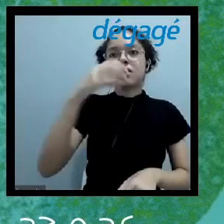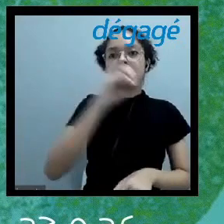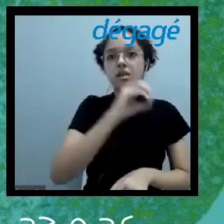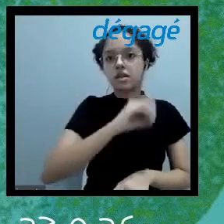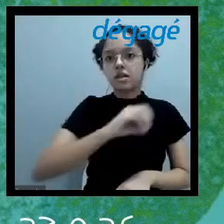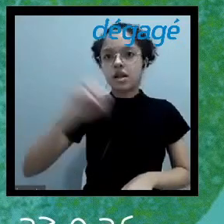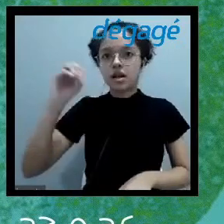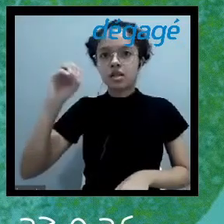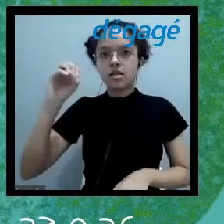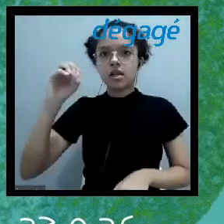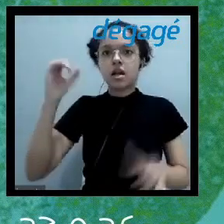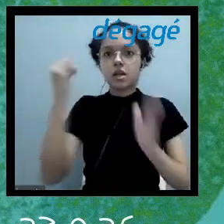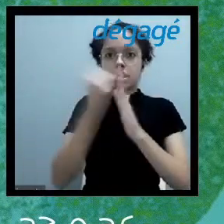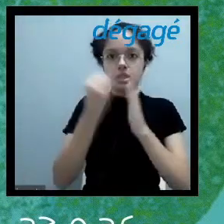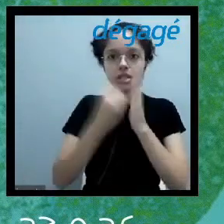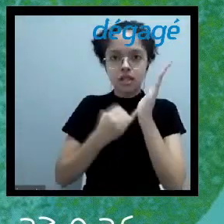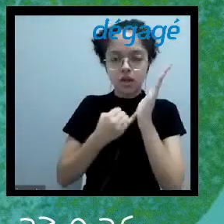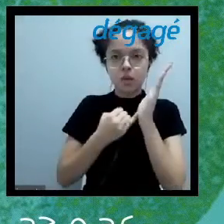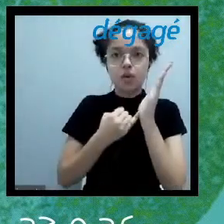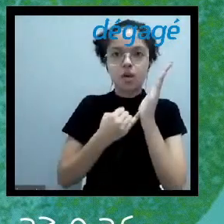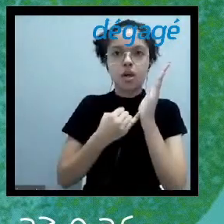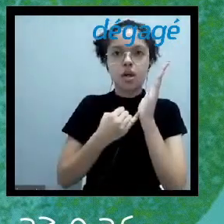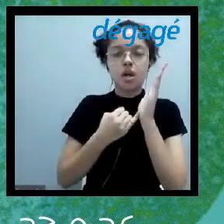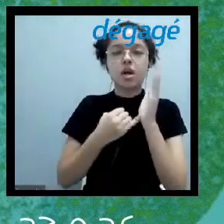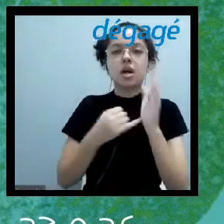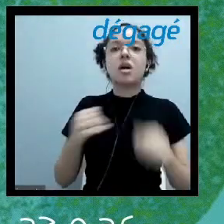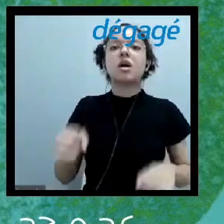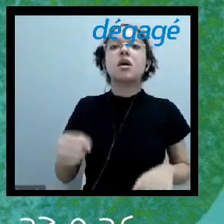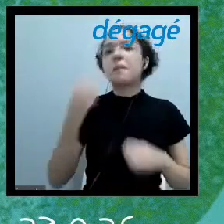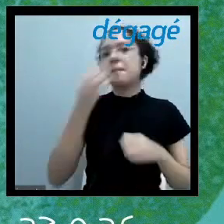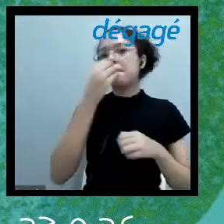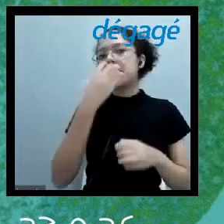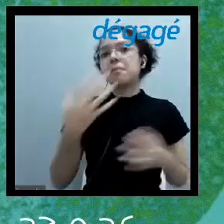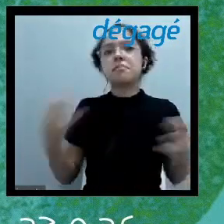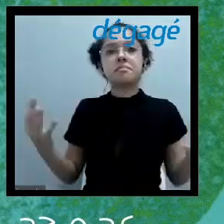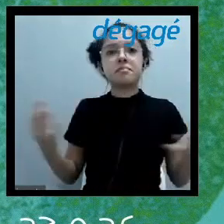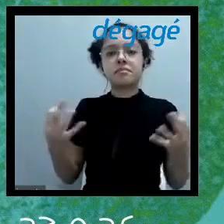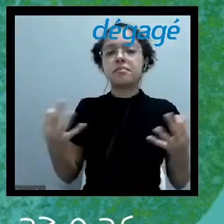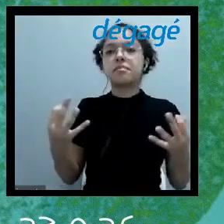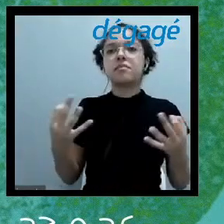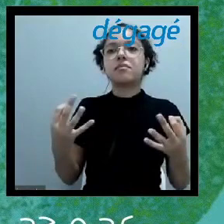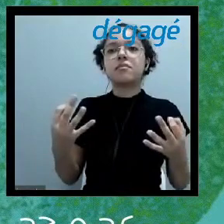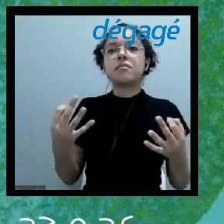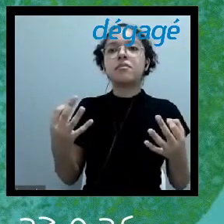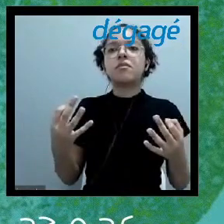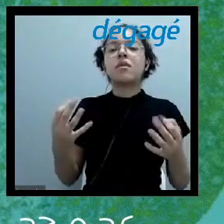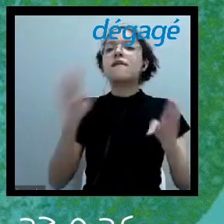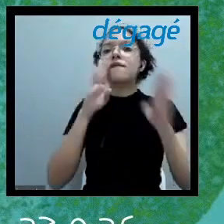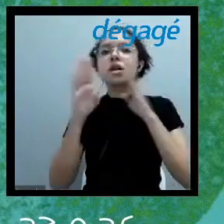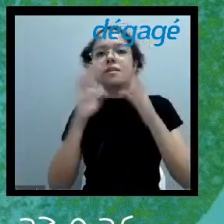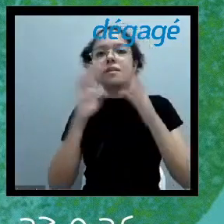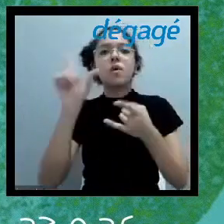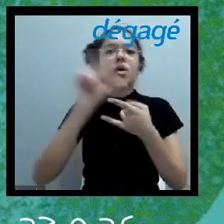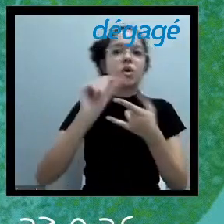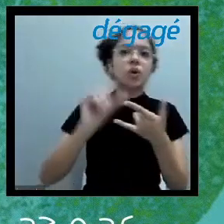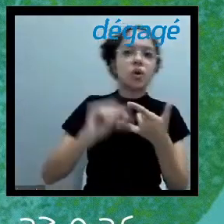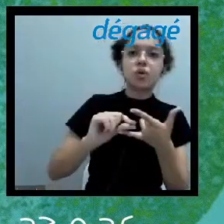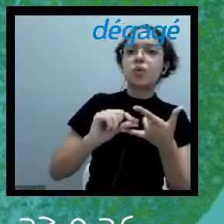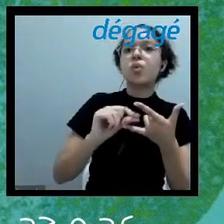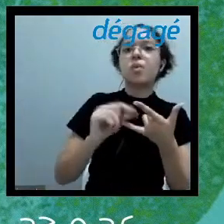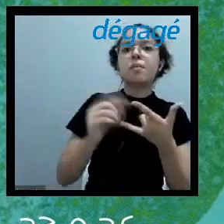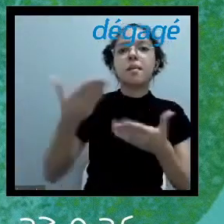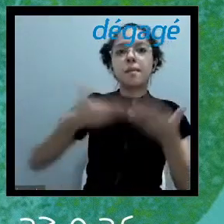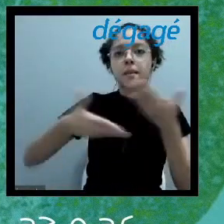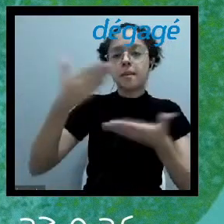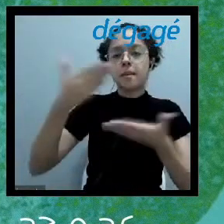367 inscritos. Uma maravilha, muito bacana, né? Todos passeando entre Facebook e YouTube. Então, os